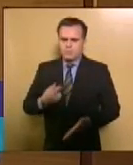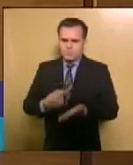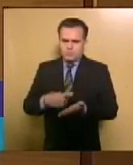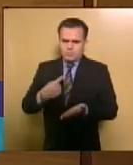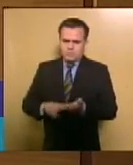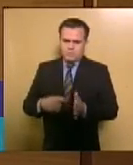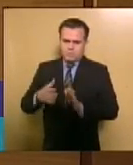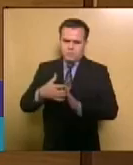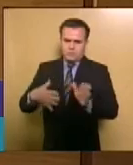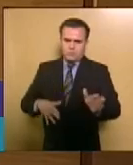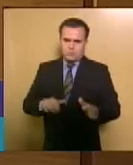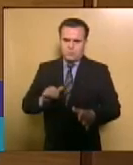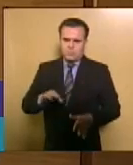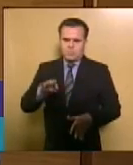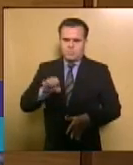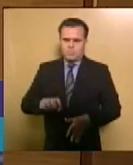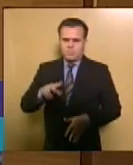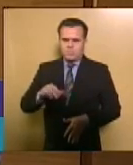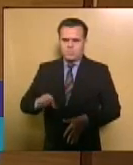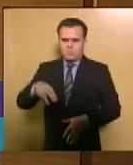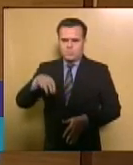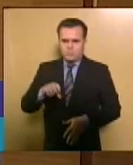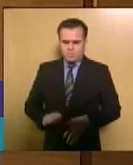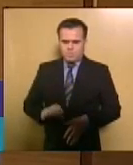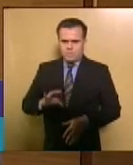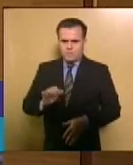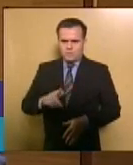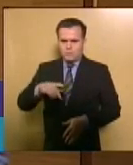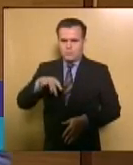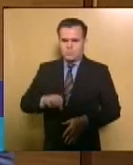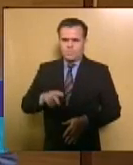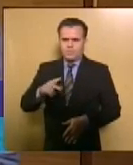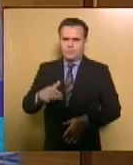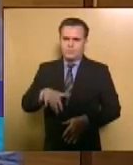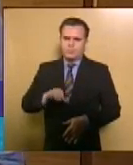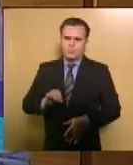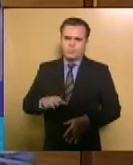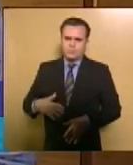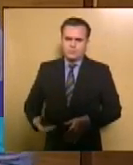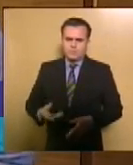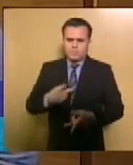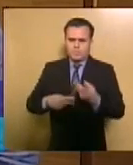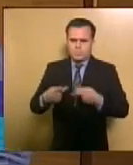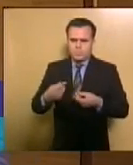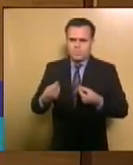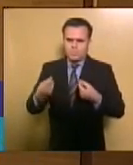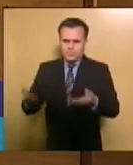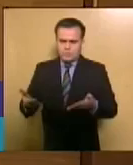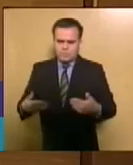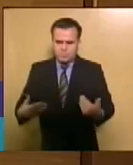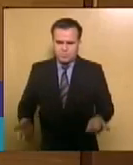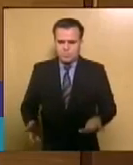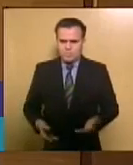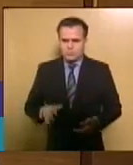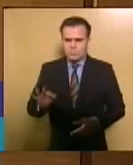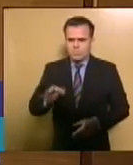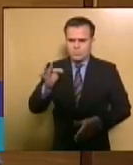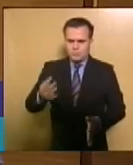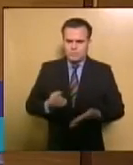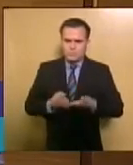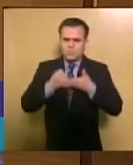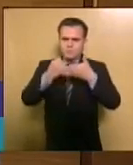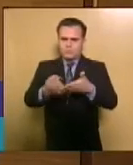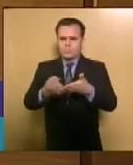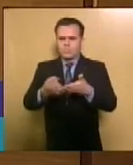movimento artivismo que é o Nosa cludio vi poeta do Caos queria presenciar o senhor para poder de repente est